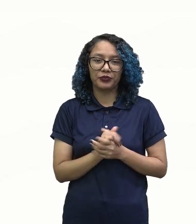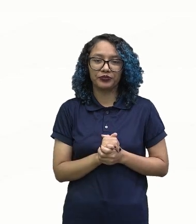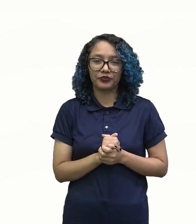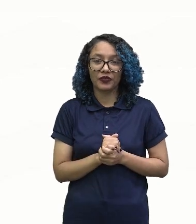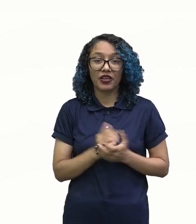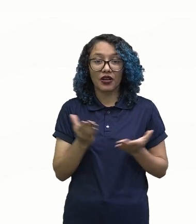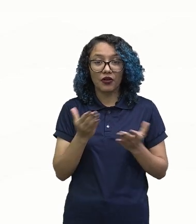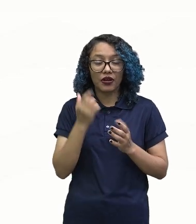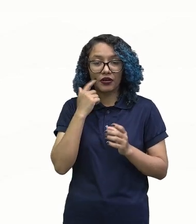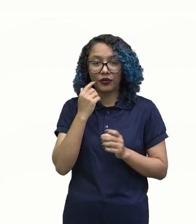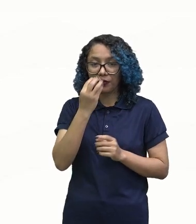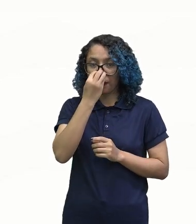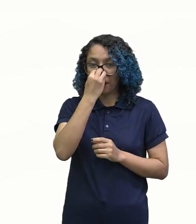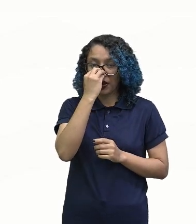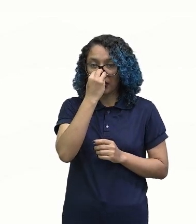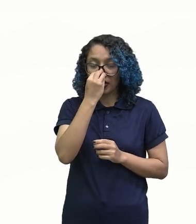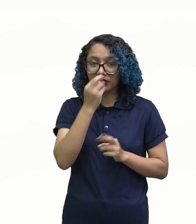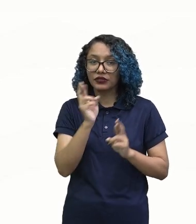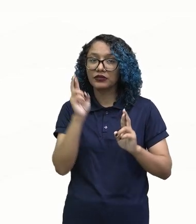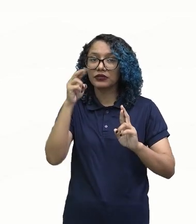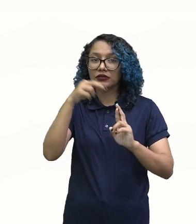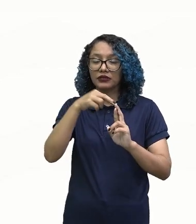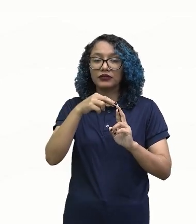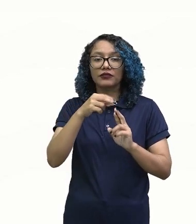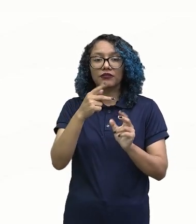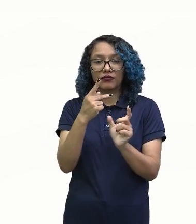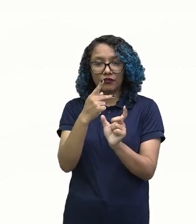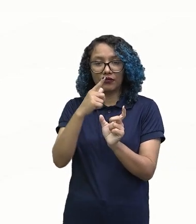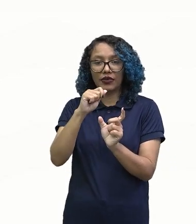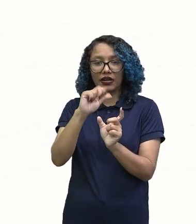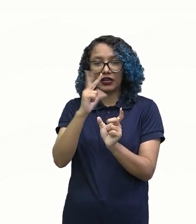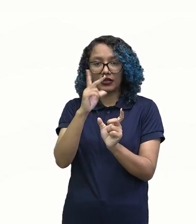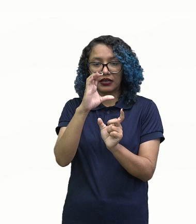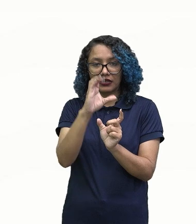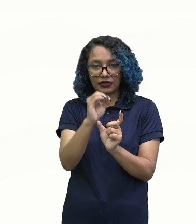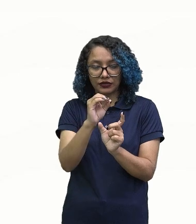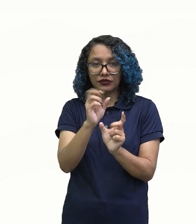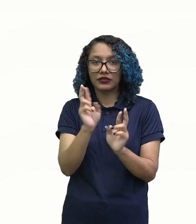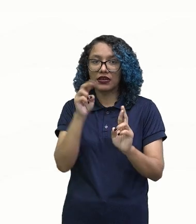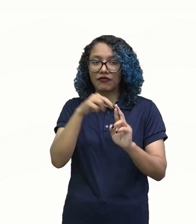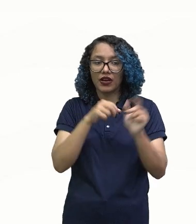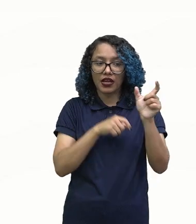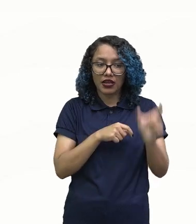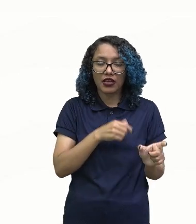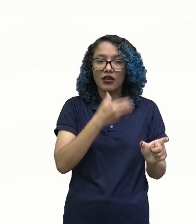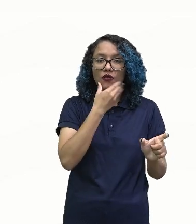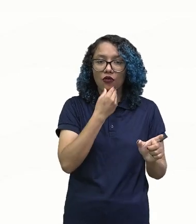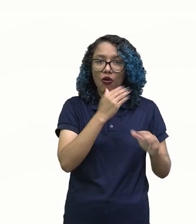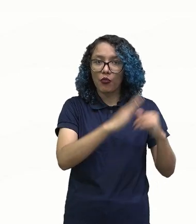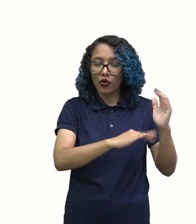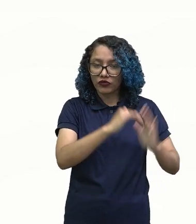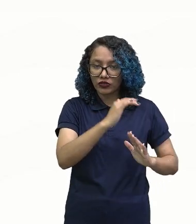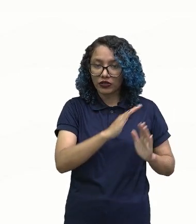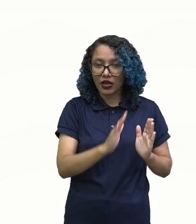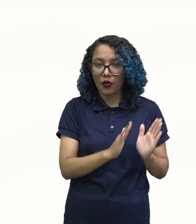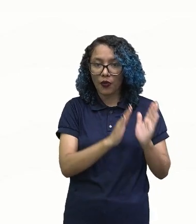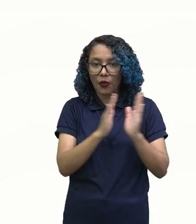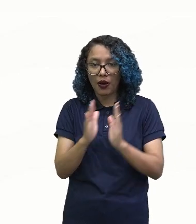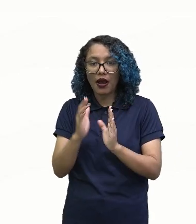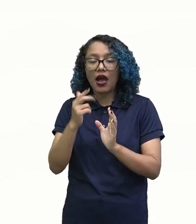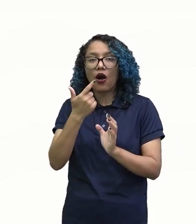palavra palhaço está no sentido de profissão e a palavra palhaçada é o que ele faz, é o que ele executa, é a ação que ele